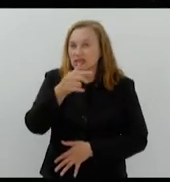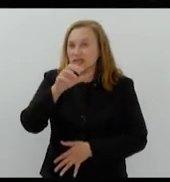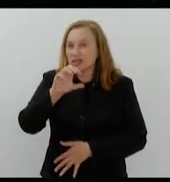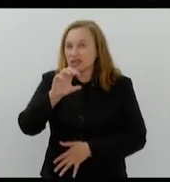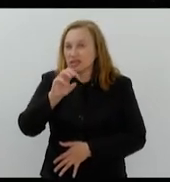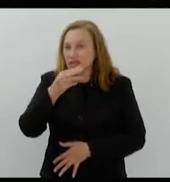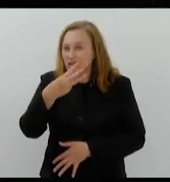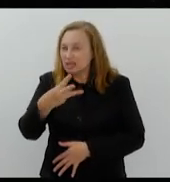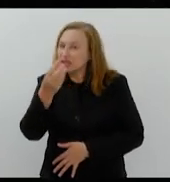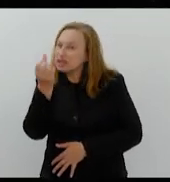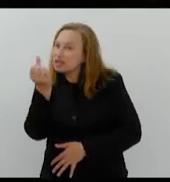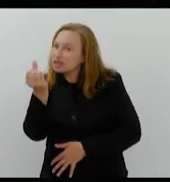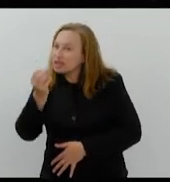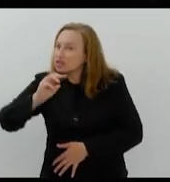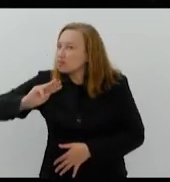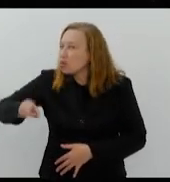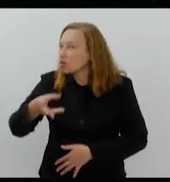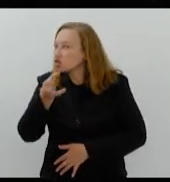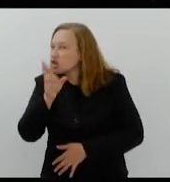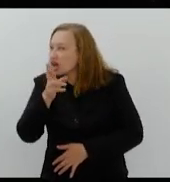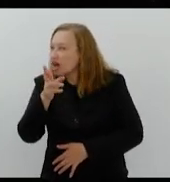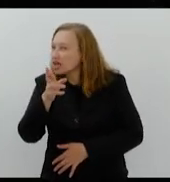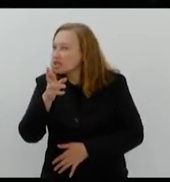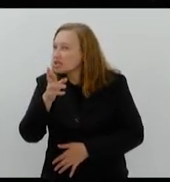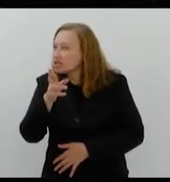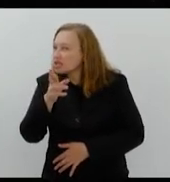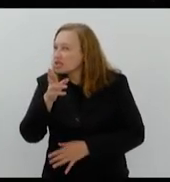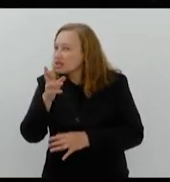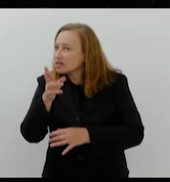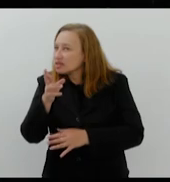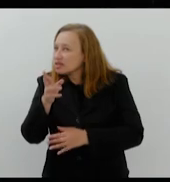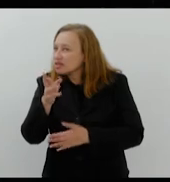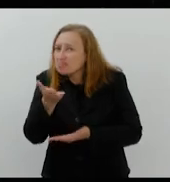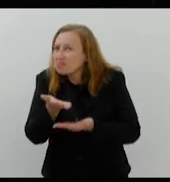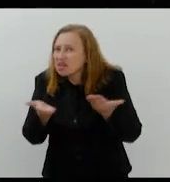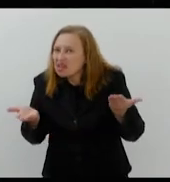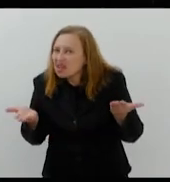736 milhões de reais pela janela?